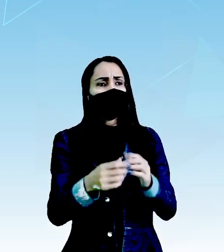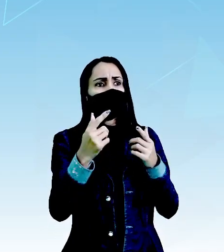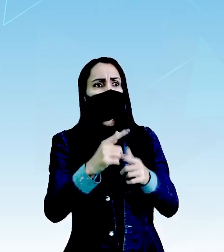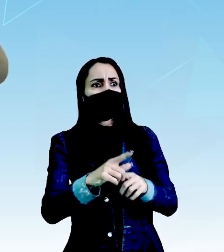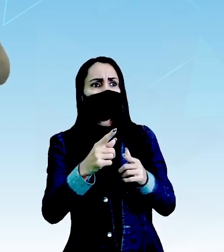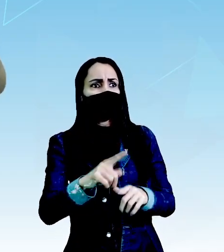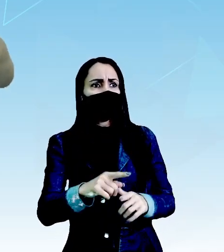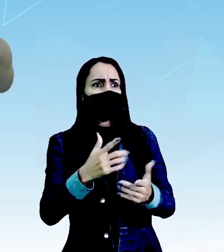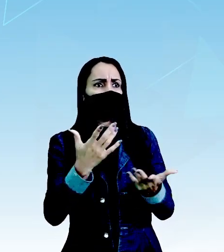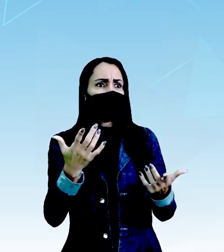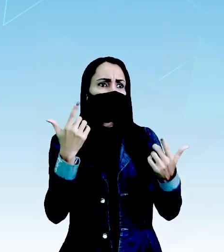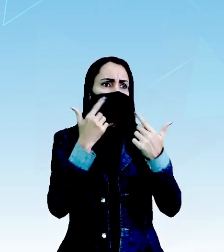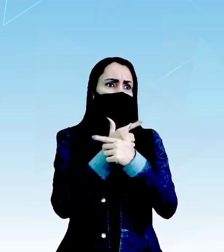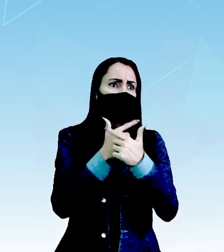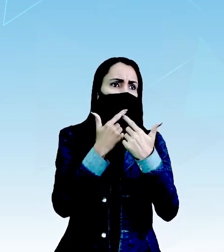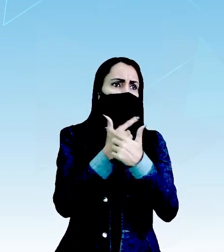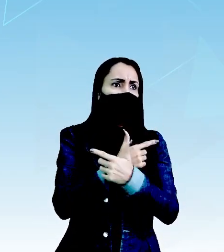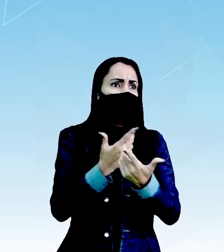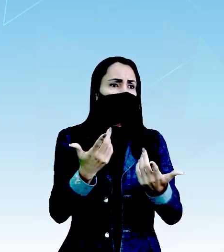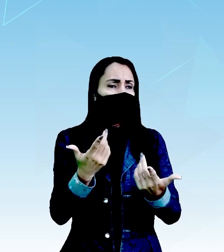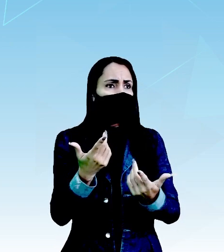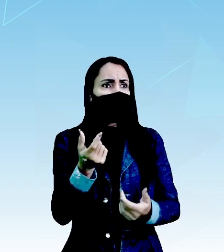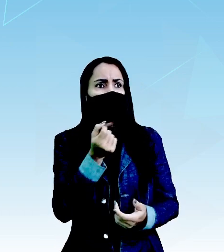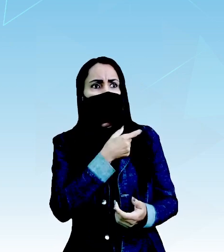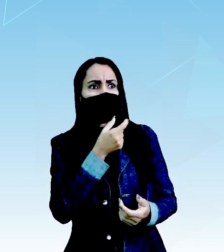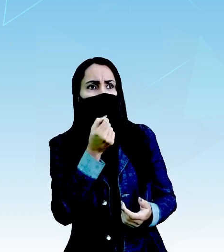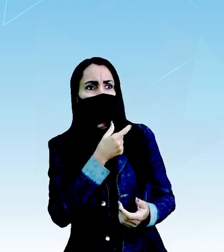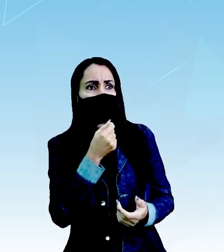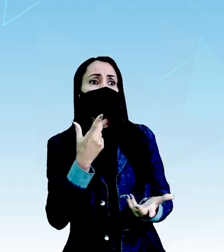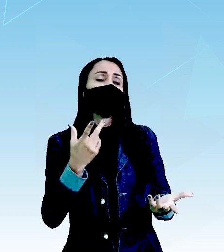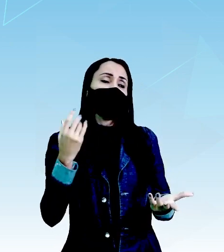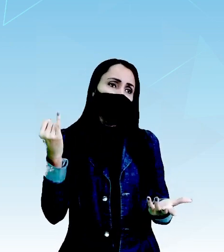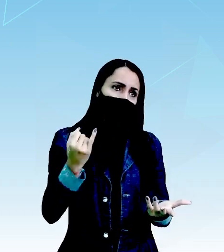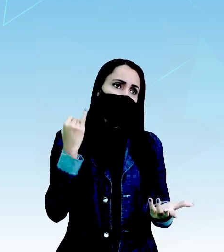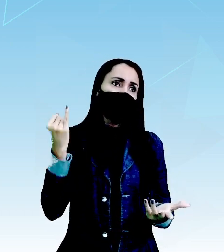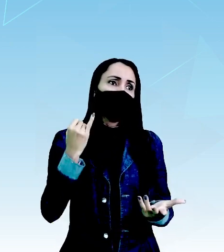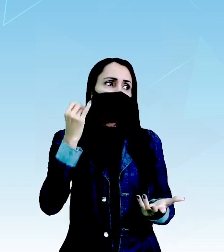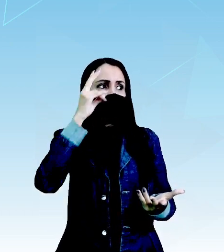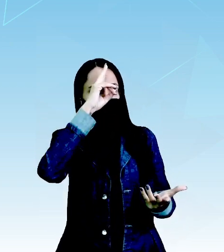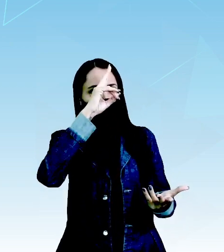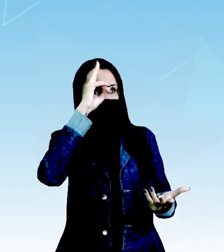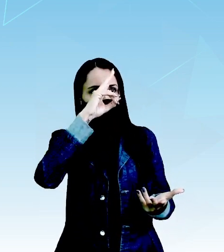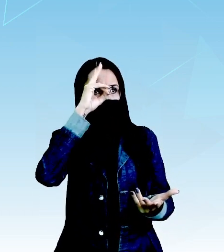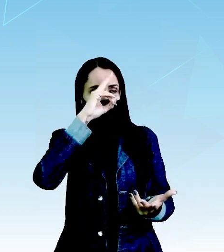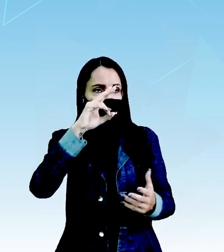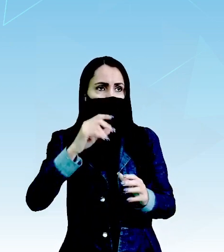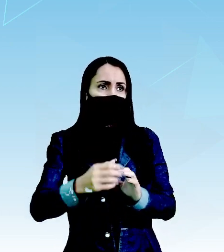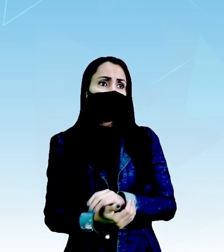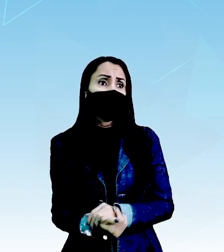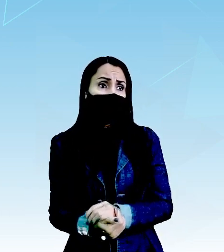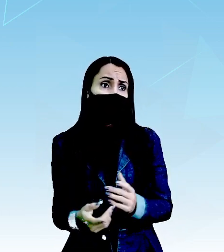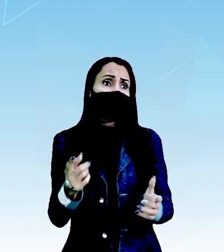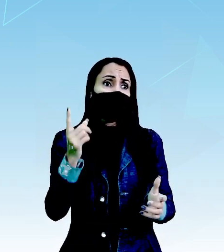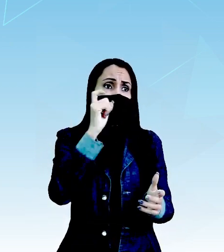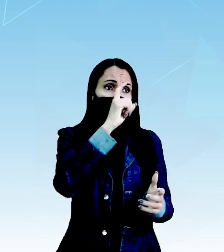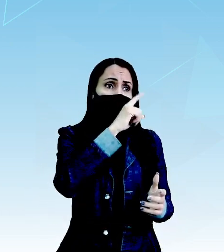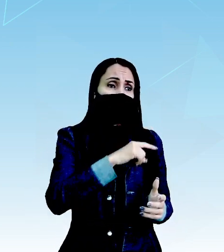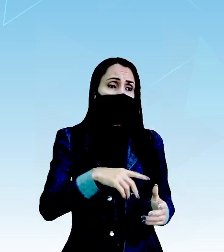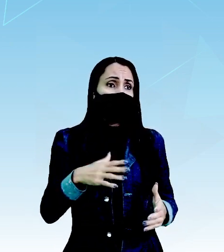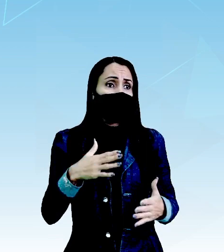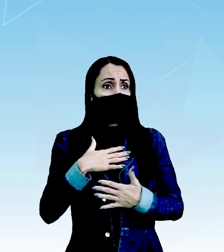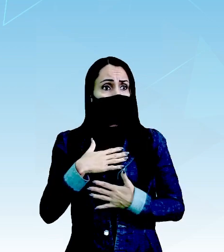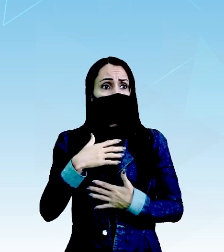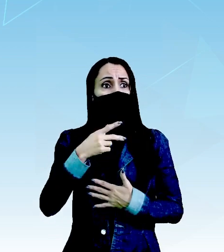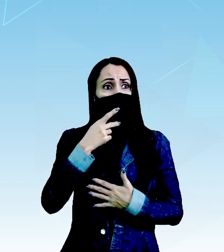humor, uma piada, certo? É importante lembrar que é difícil, que muitas vezes o que eu acho